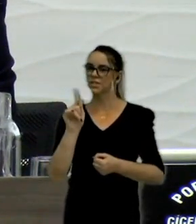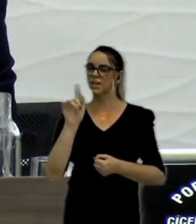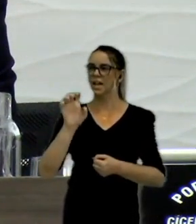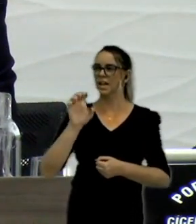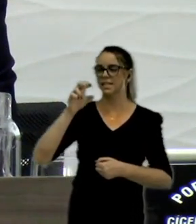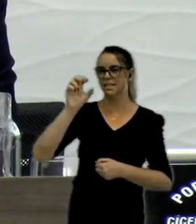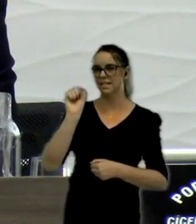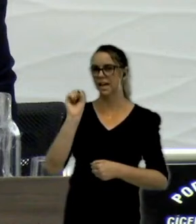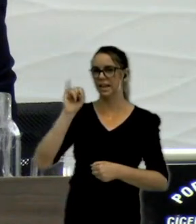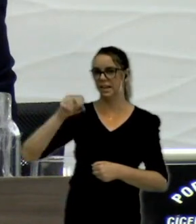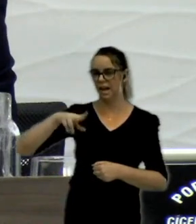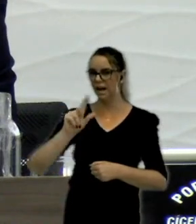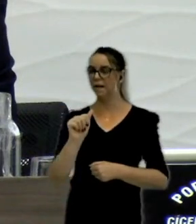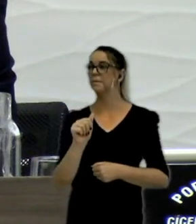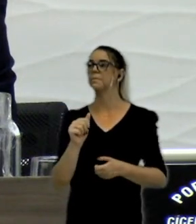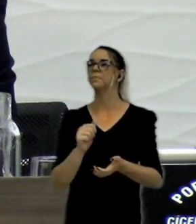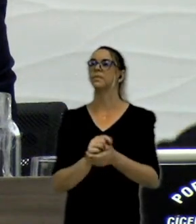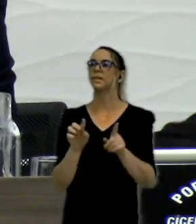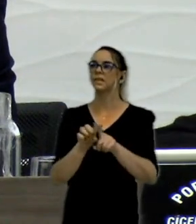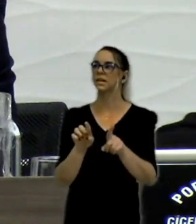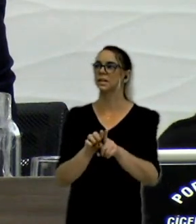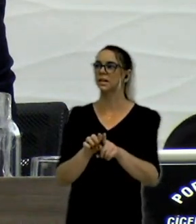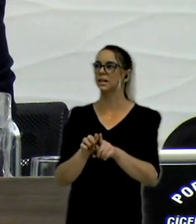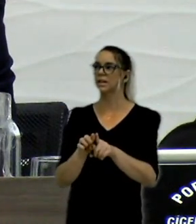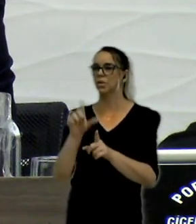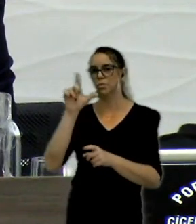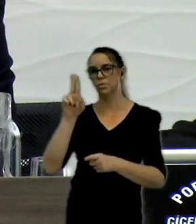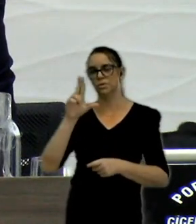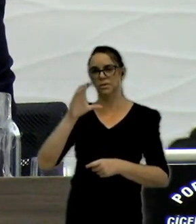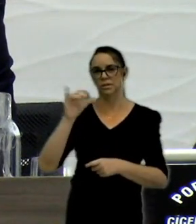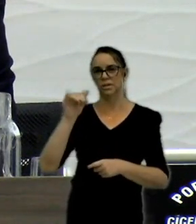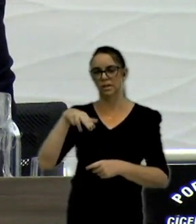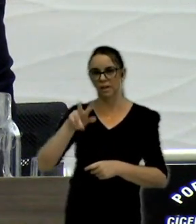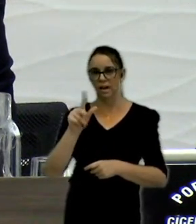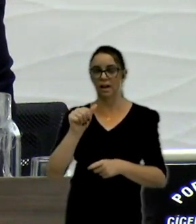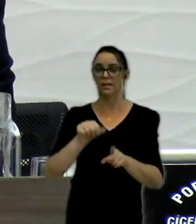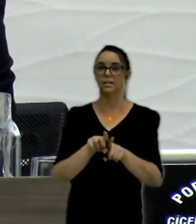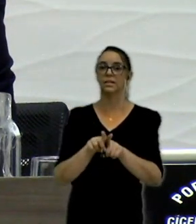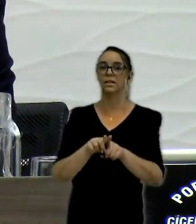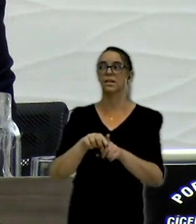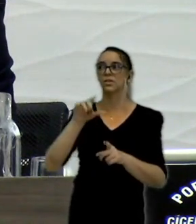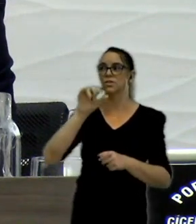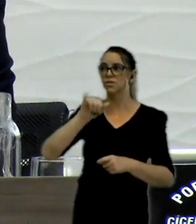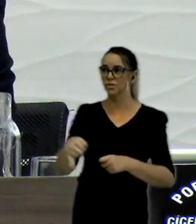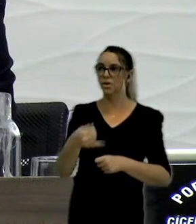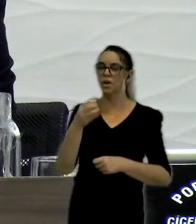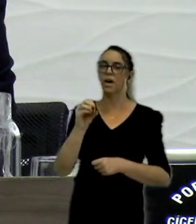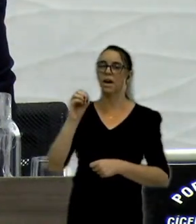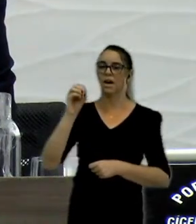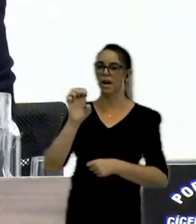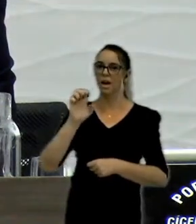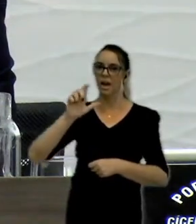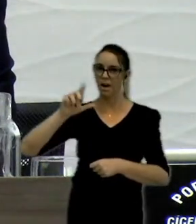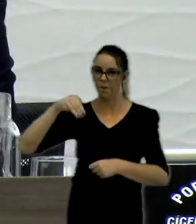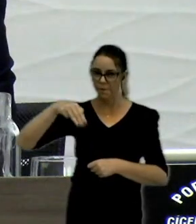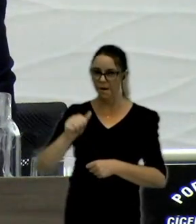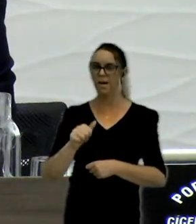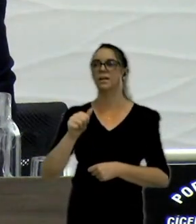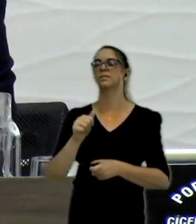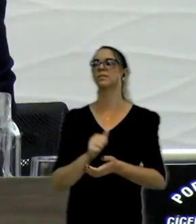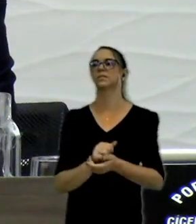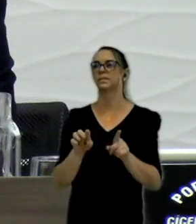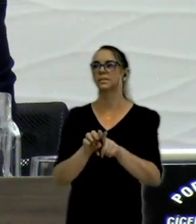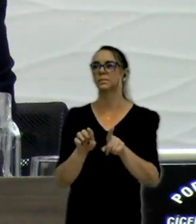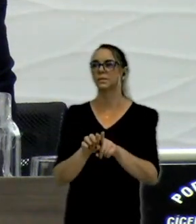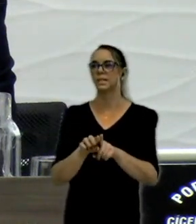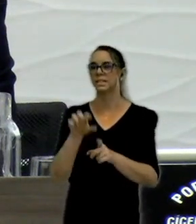A Lucinha Azevedo, lá na Braga Biju. A Joelma Alves, lá no PSF da Rua Nova.